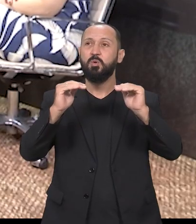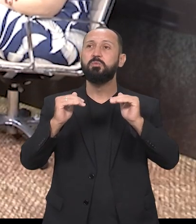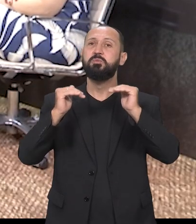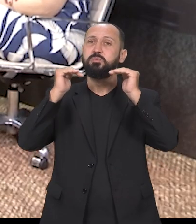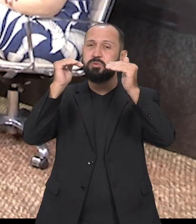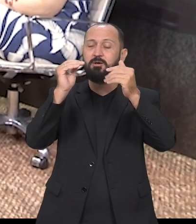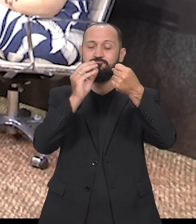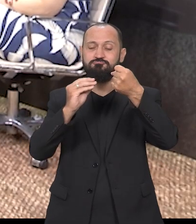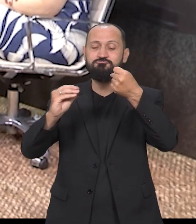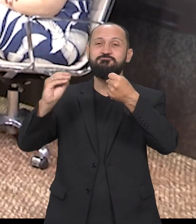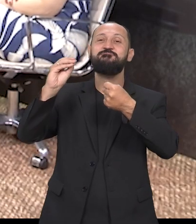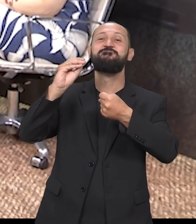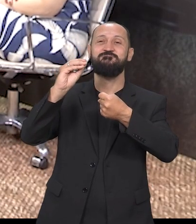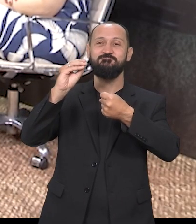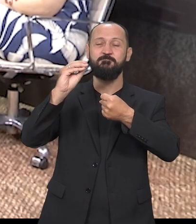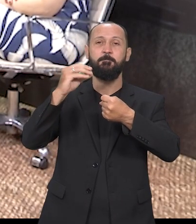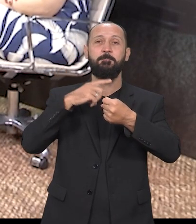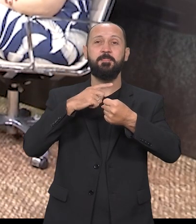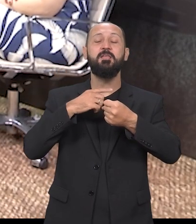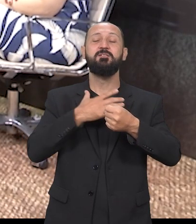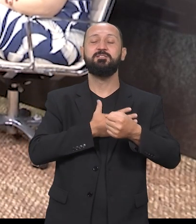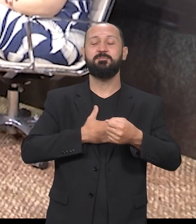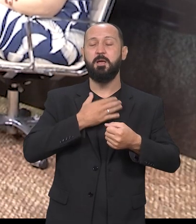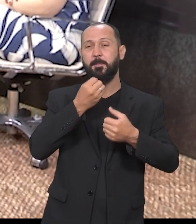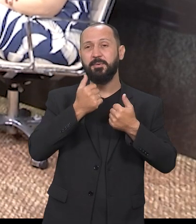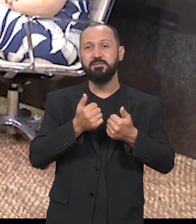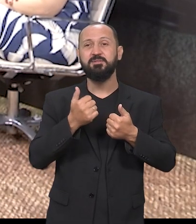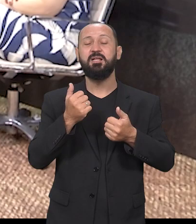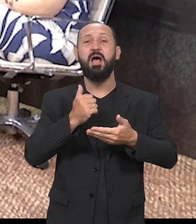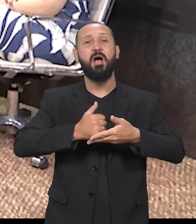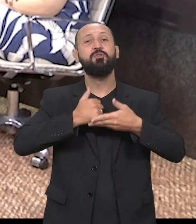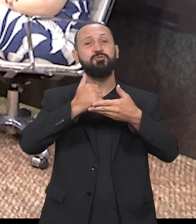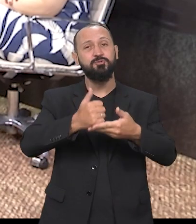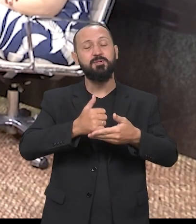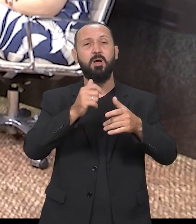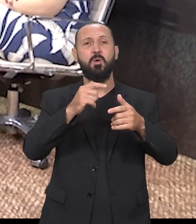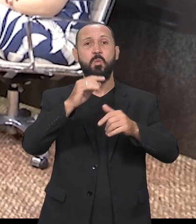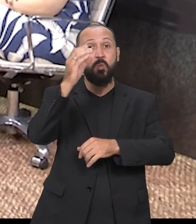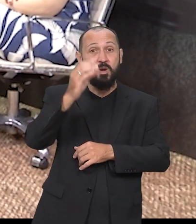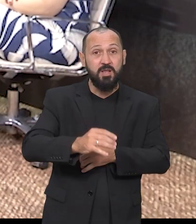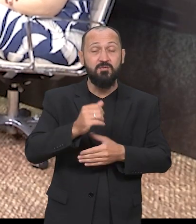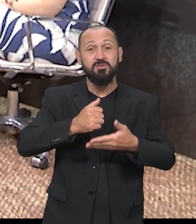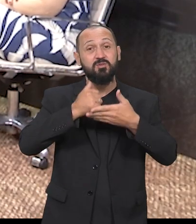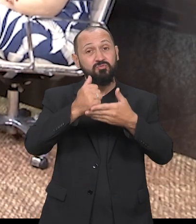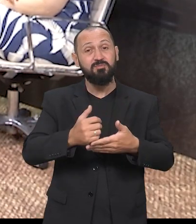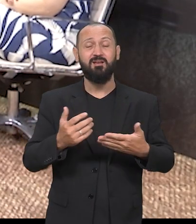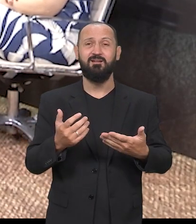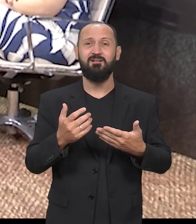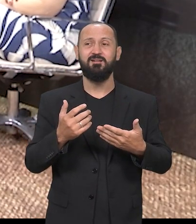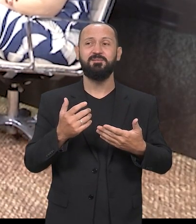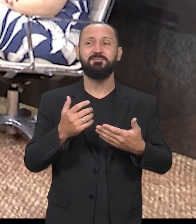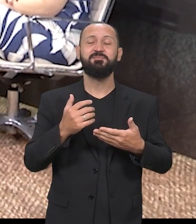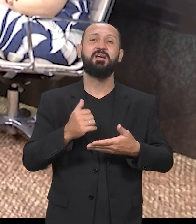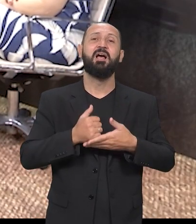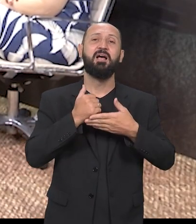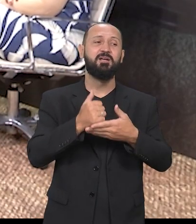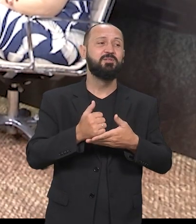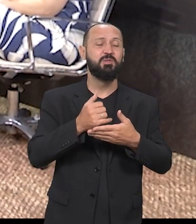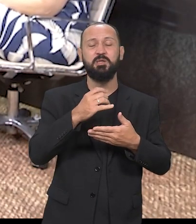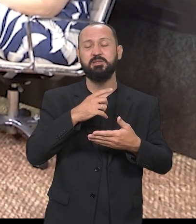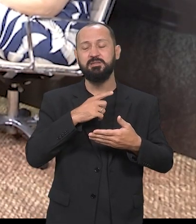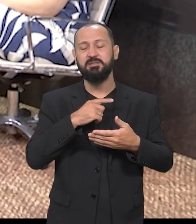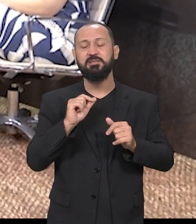status e é uma profissão que traz um bem-estar. Você poder ajudar a solucionar um crime, você poder ajudar